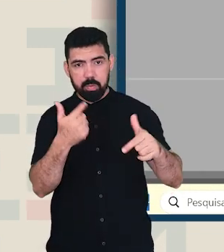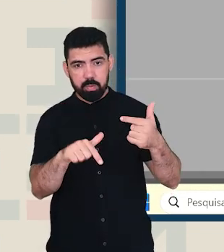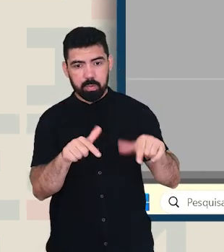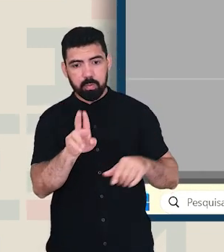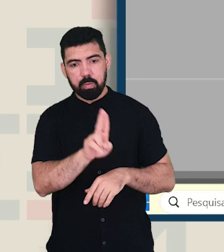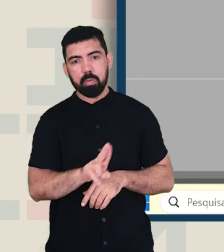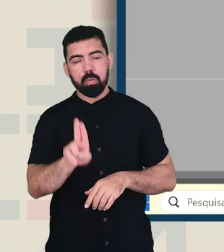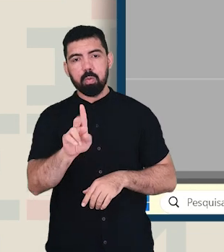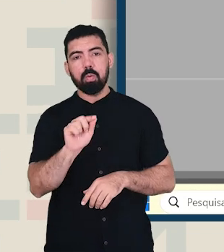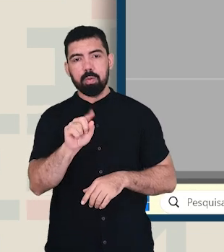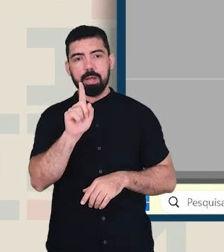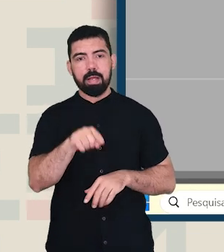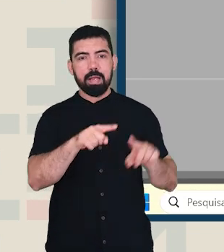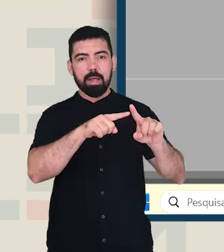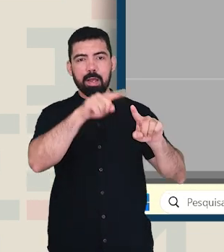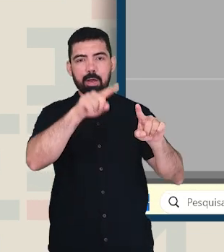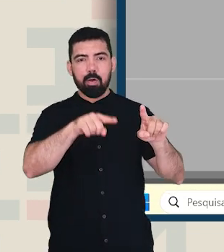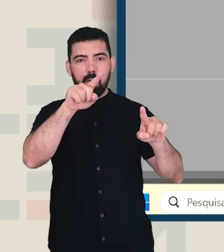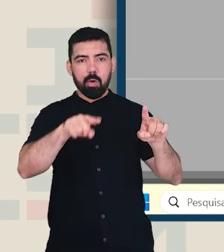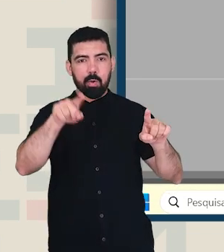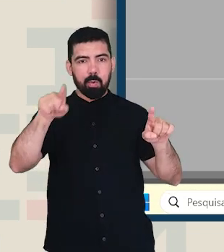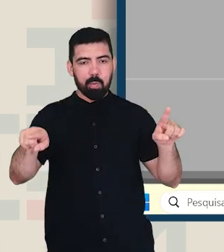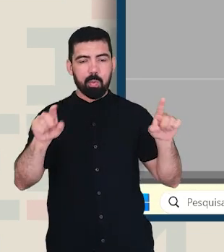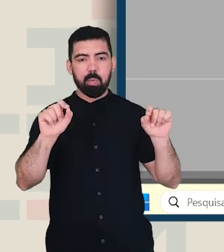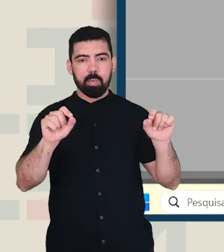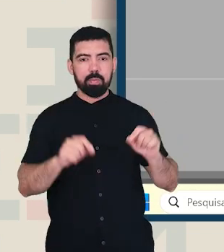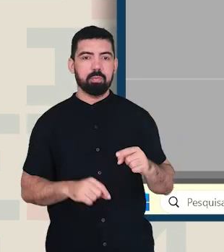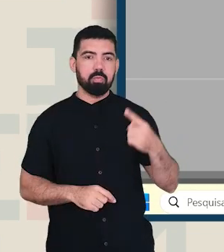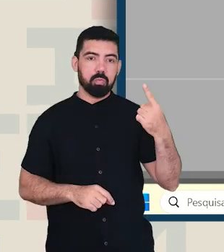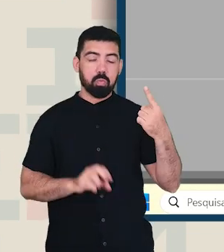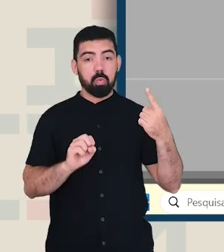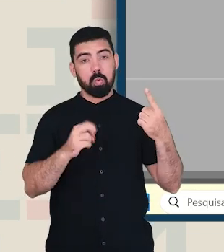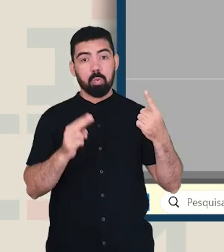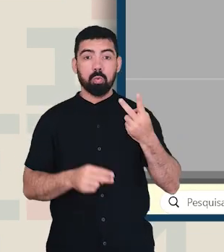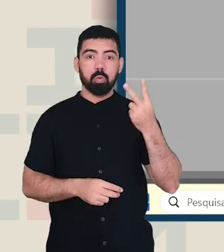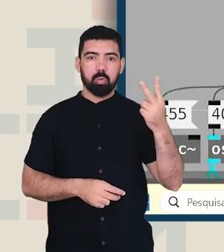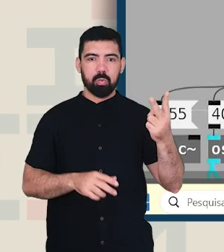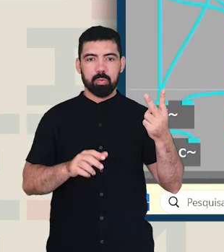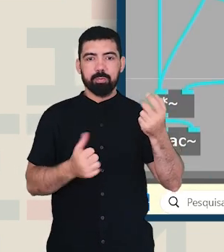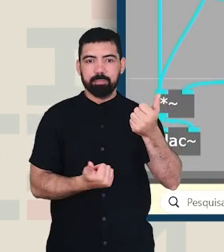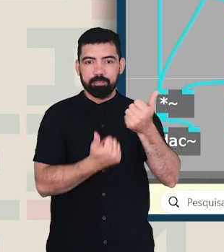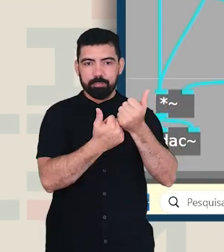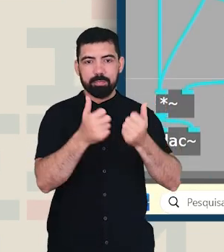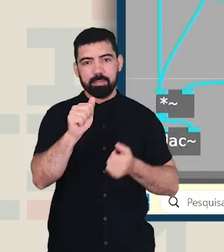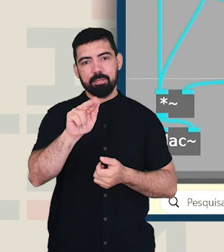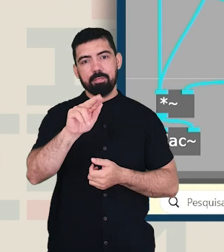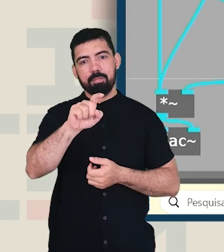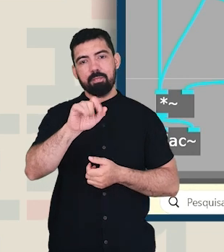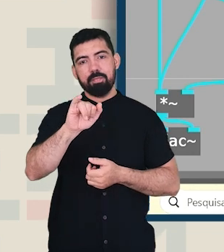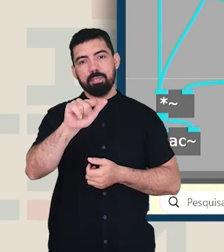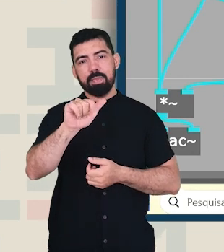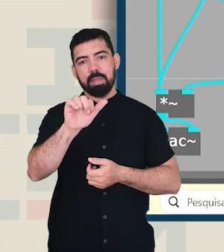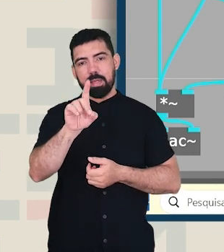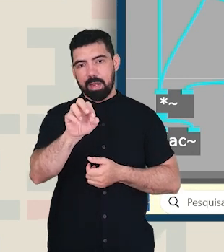trabalhava com a forma da onda a partir de um ou dois osciladores. Aqui eu